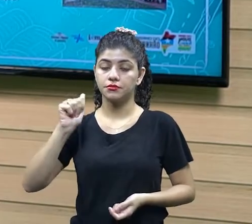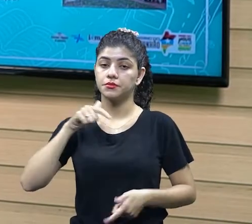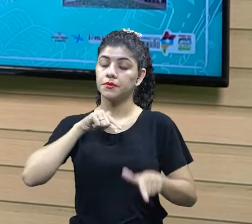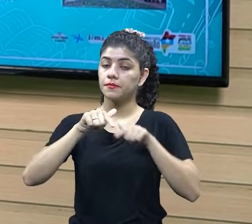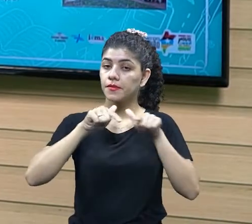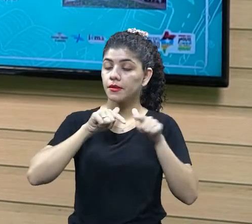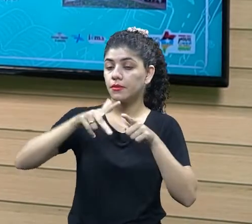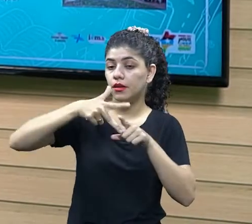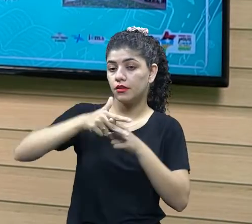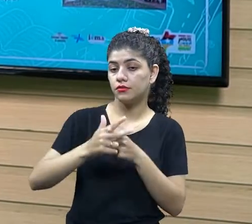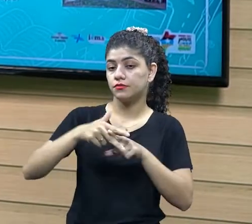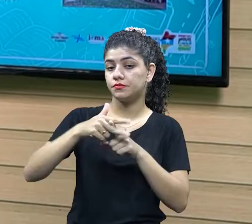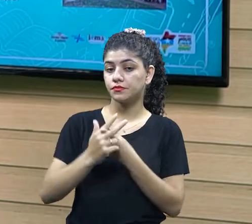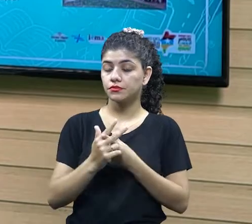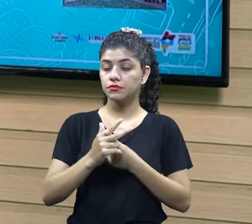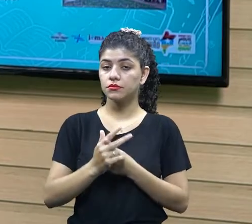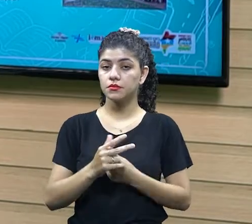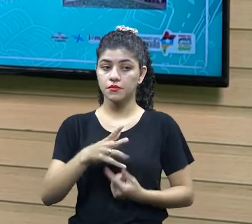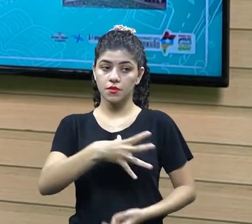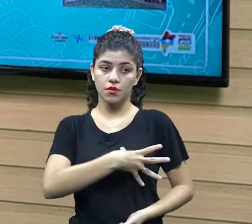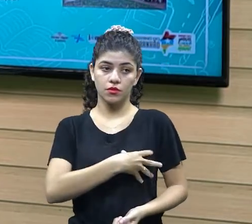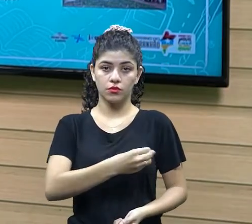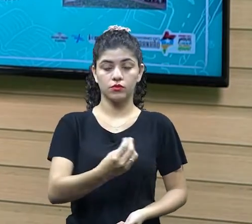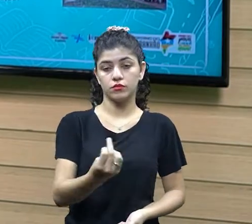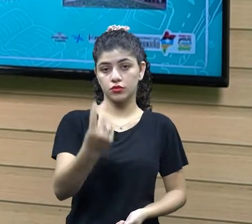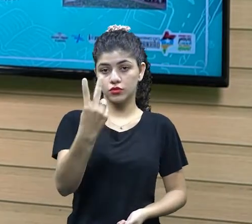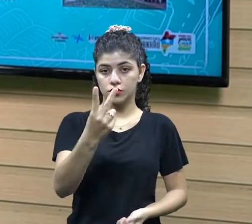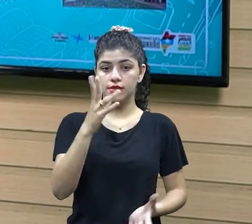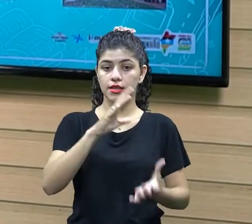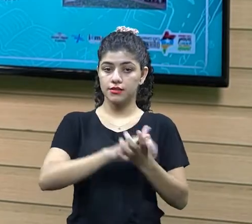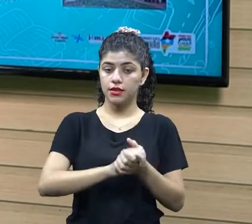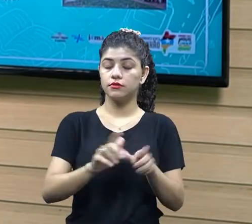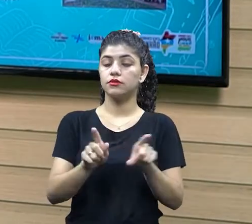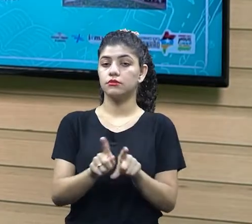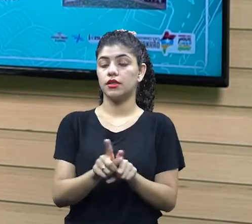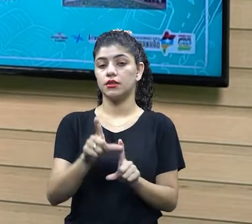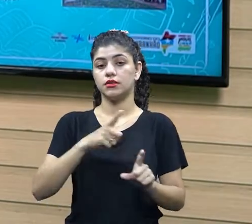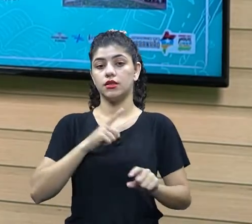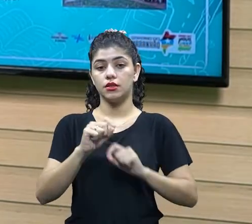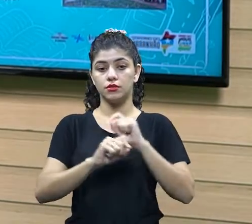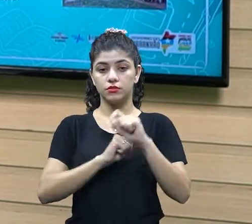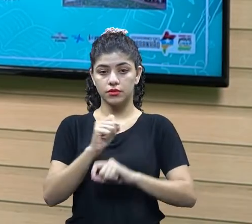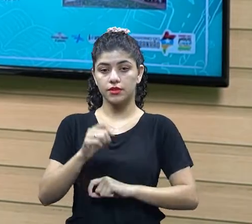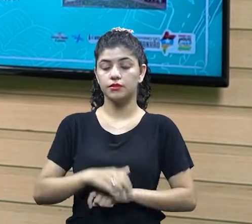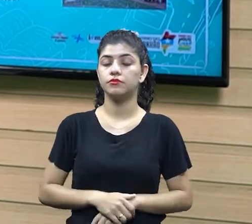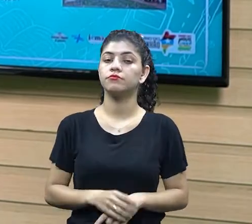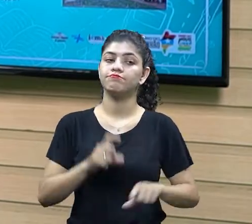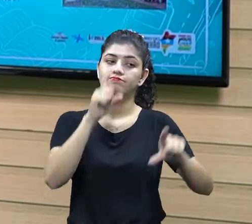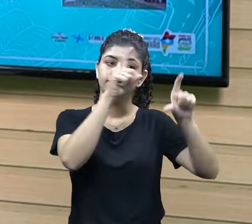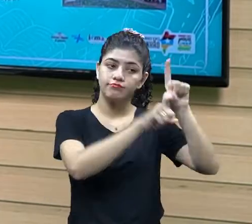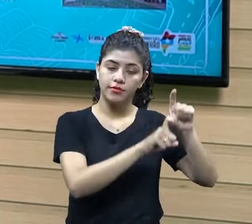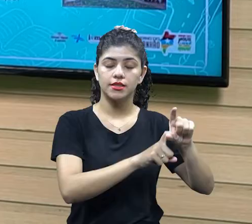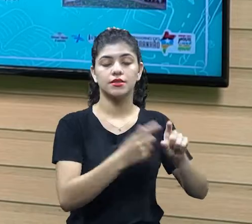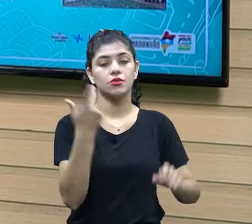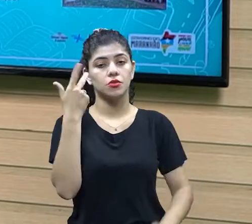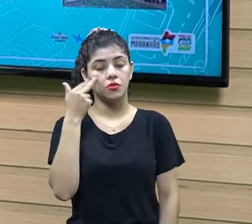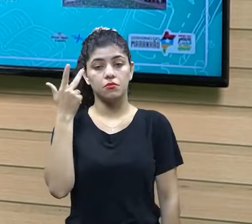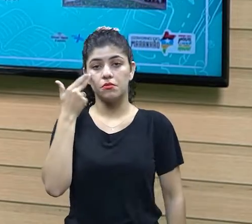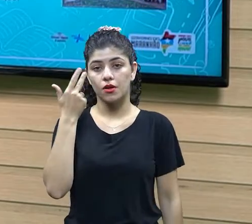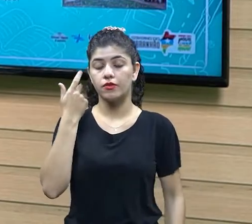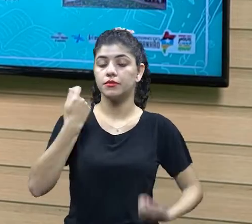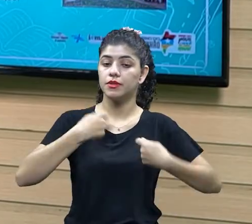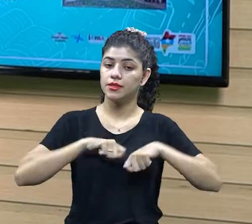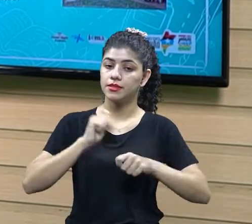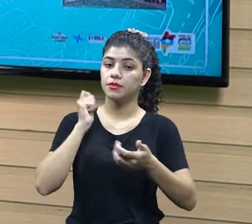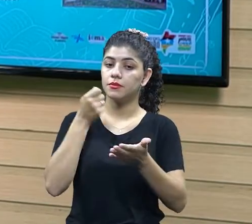trabalha como mecânico, ele é pai de 2 filhos e é casado, com certeza ele tem despesas de um pai de família, né? Ele tem